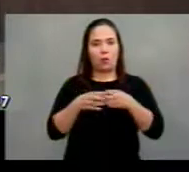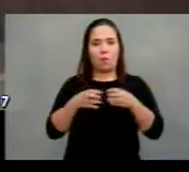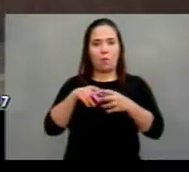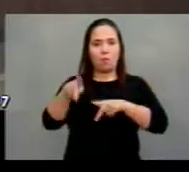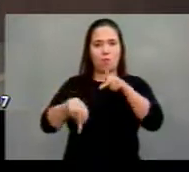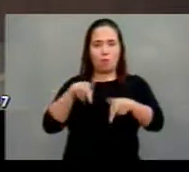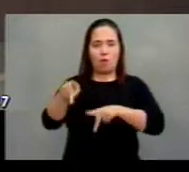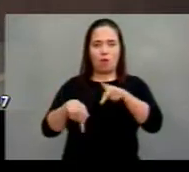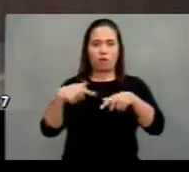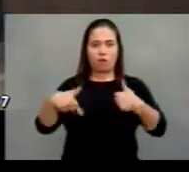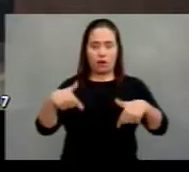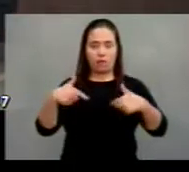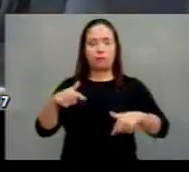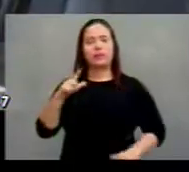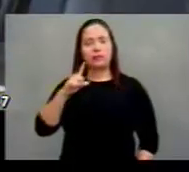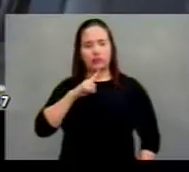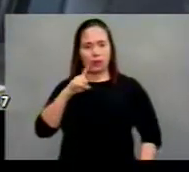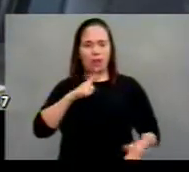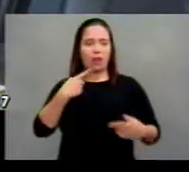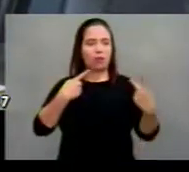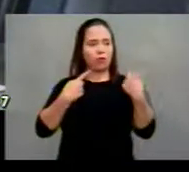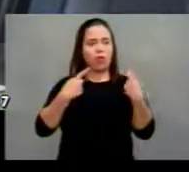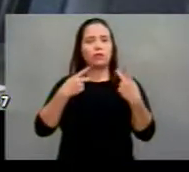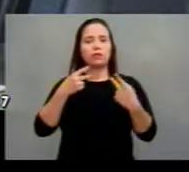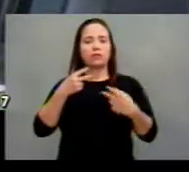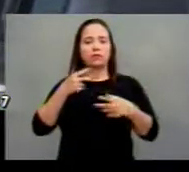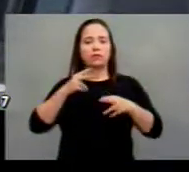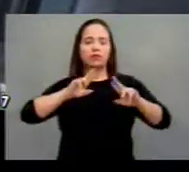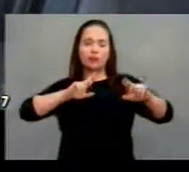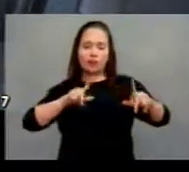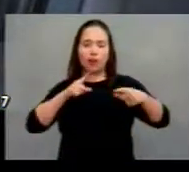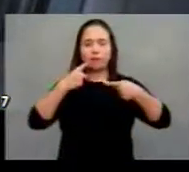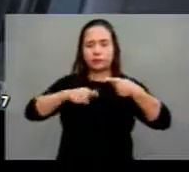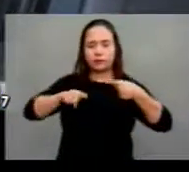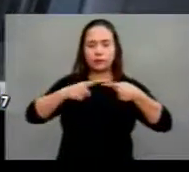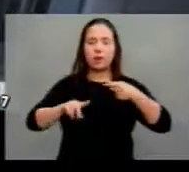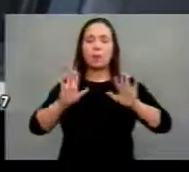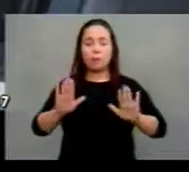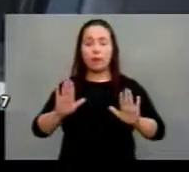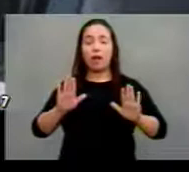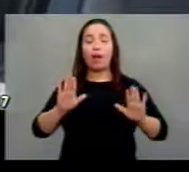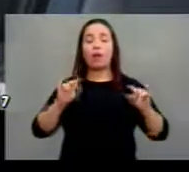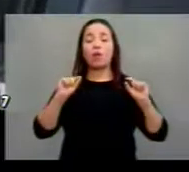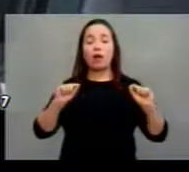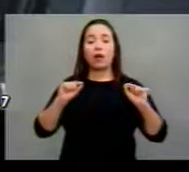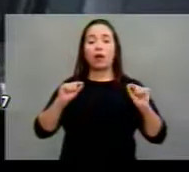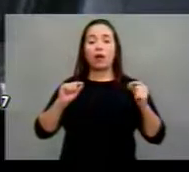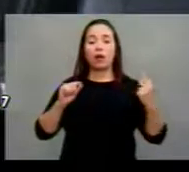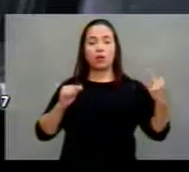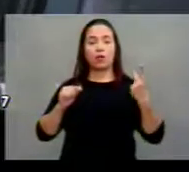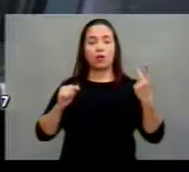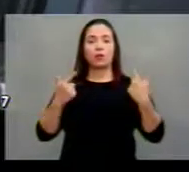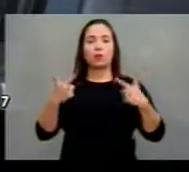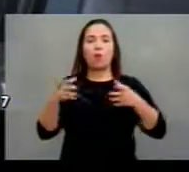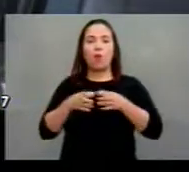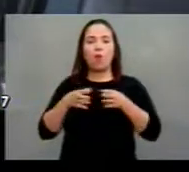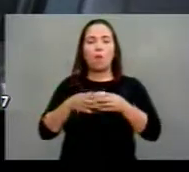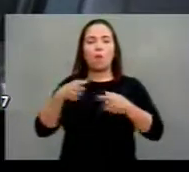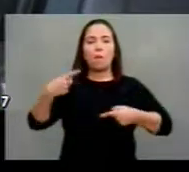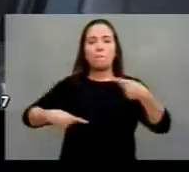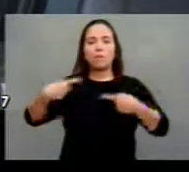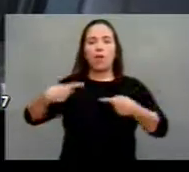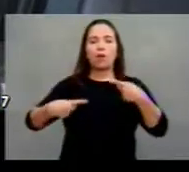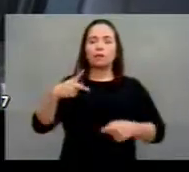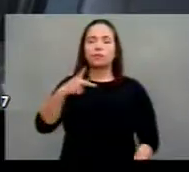temos, com certeza, algumas diferenças, mas tem uma semelhança do vosso mandato com o nosso, que é não ter qualquer grupo político ou grupo de caciques